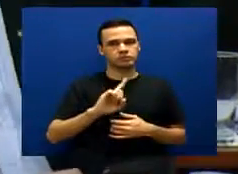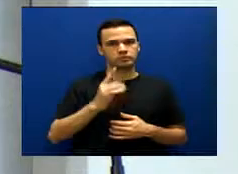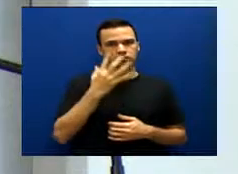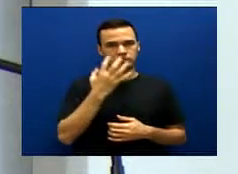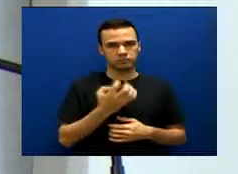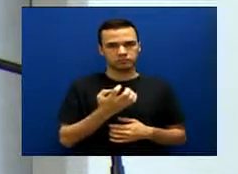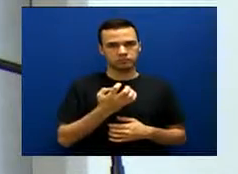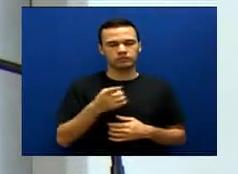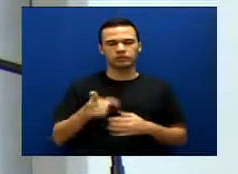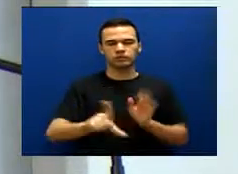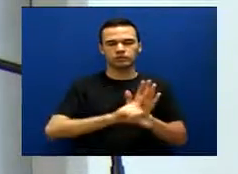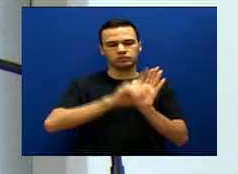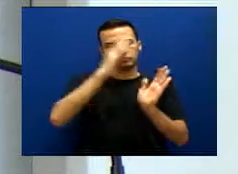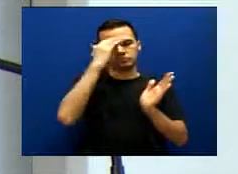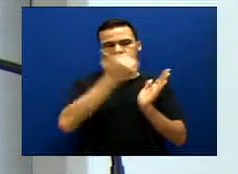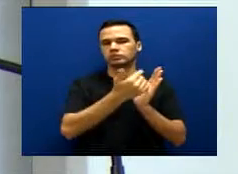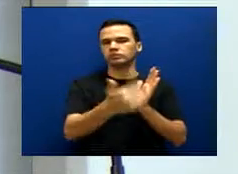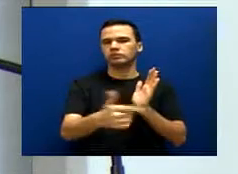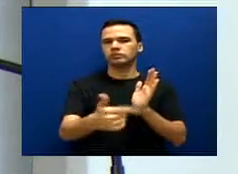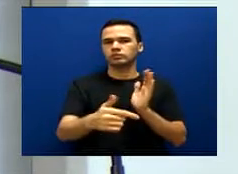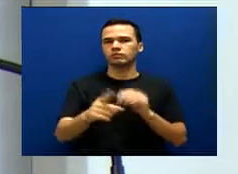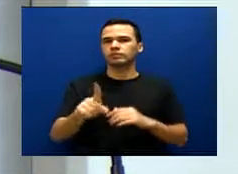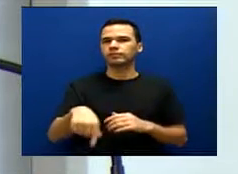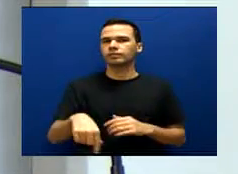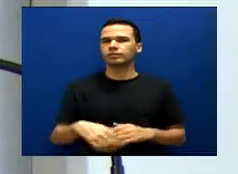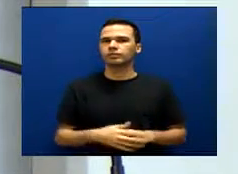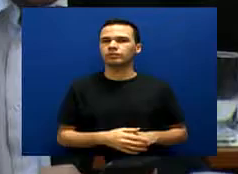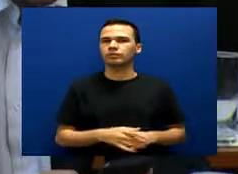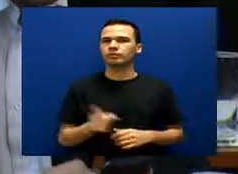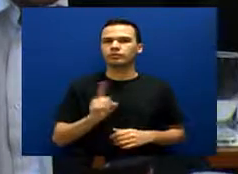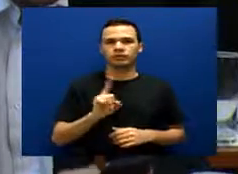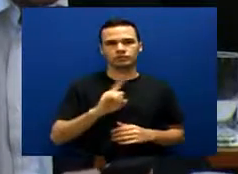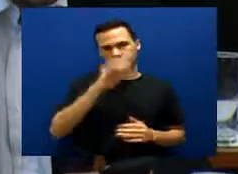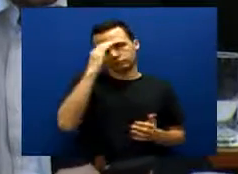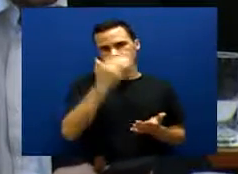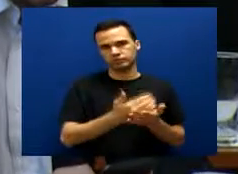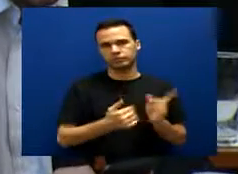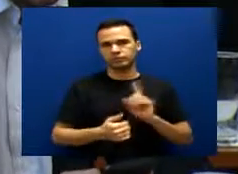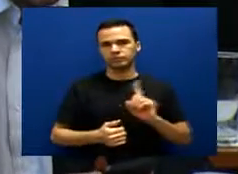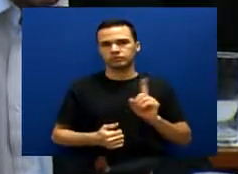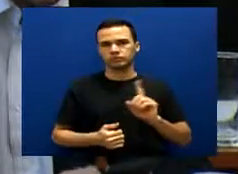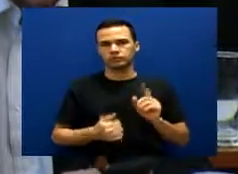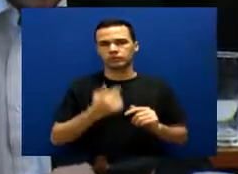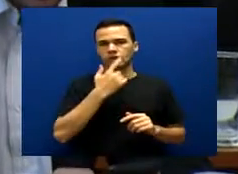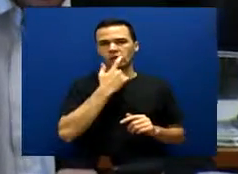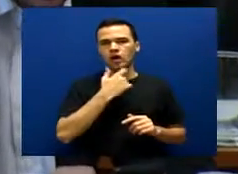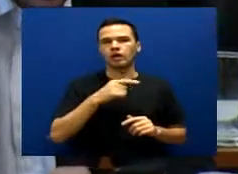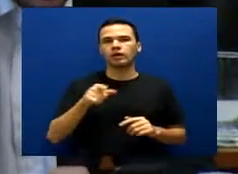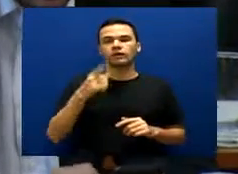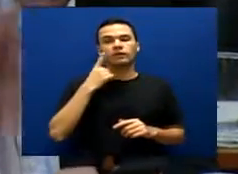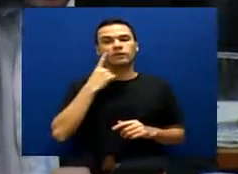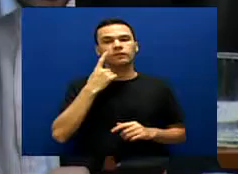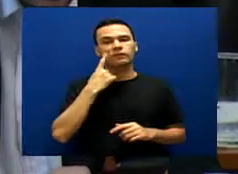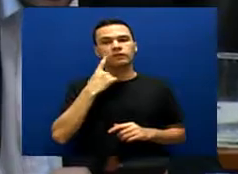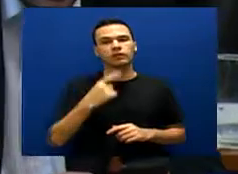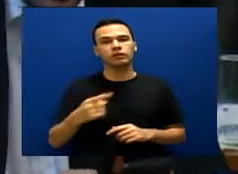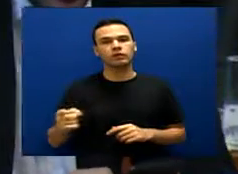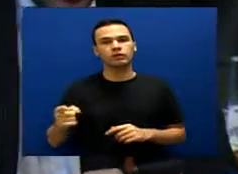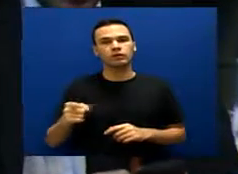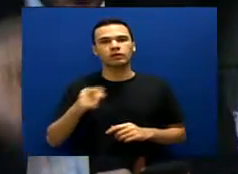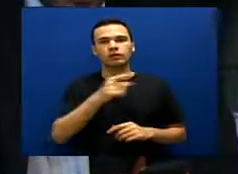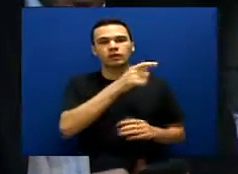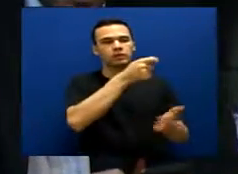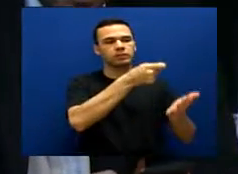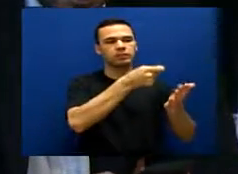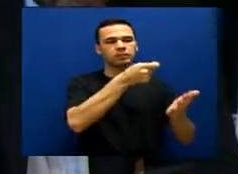tá, não, né, estão cumprindo 5% de desconto, vereador? Não estão cumprindo. Até agora, eu quero ver qual foi o carnê